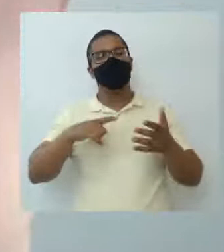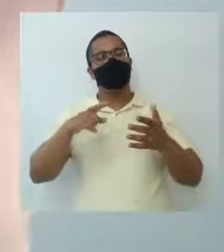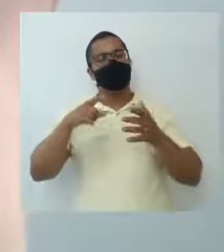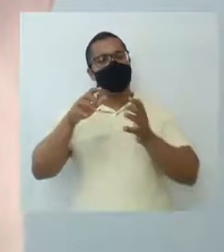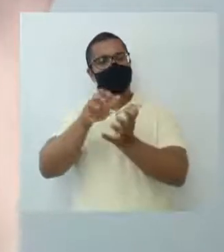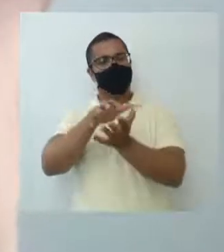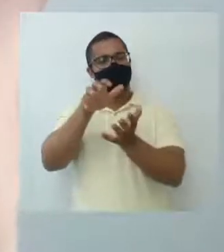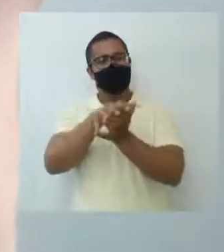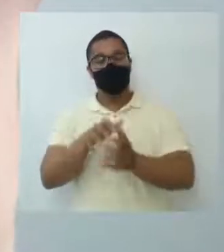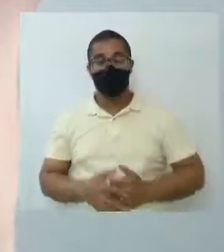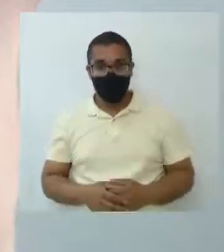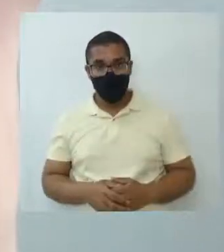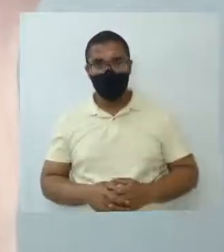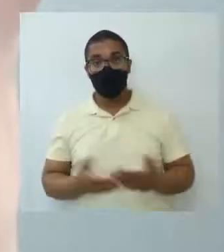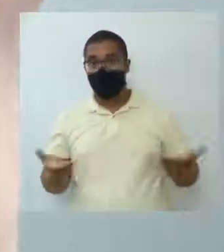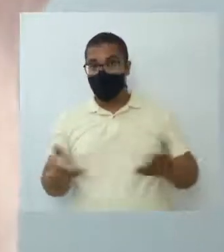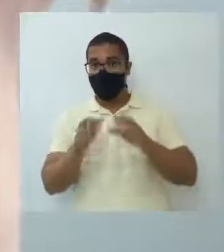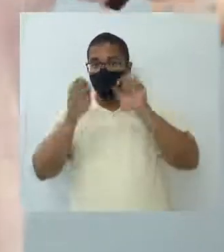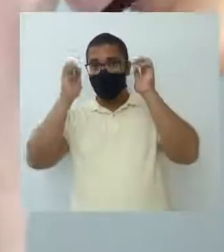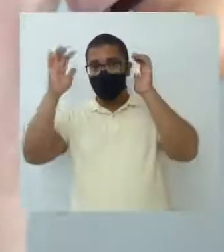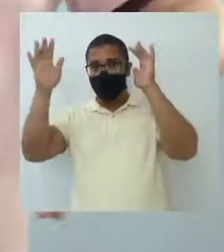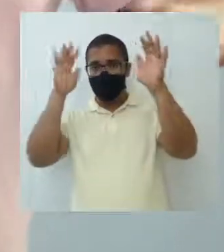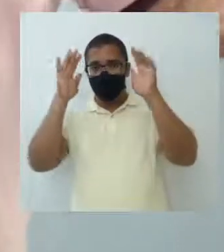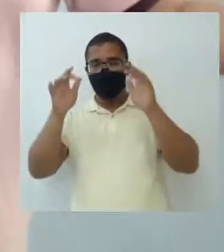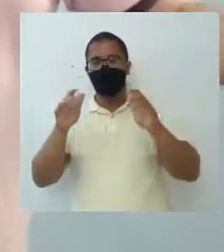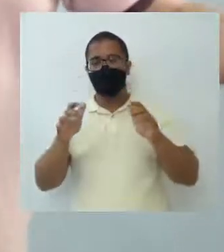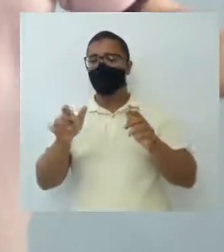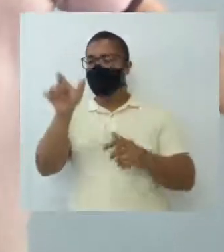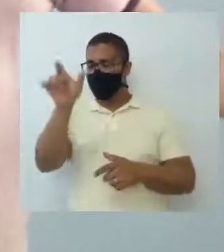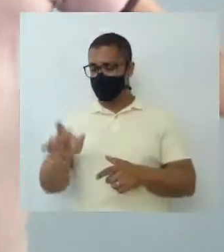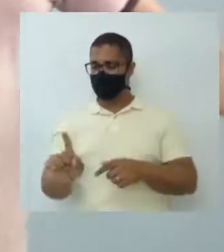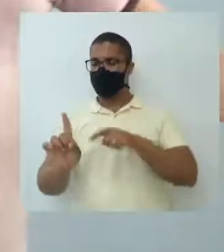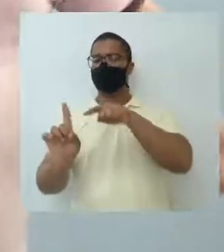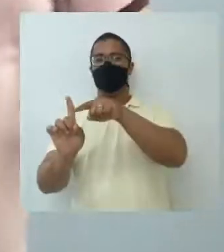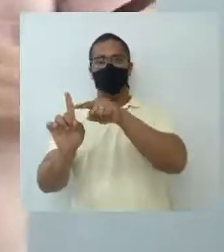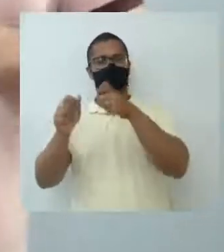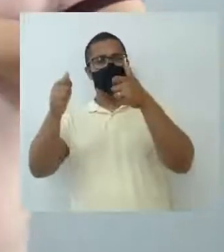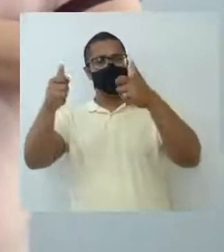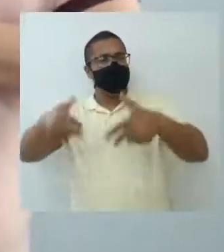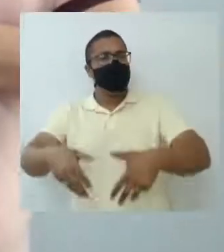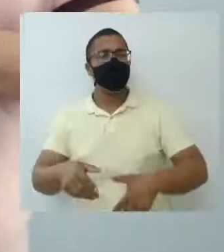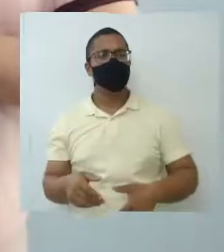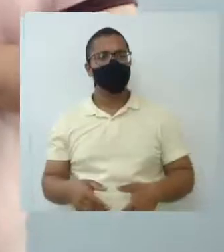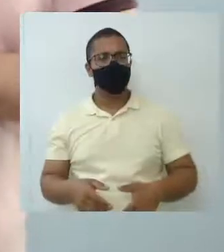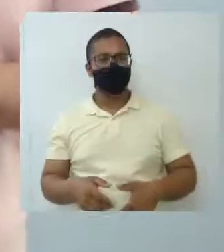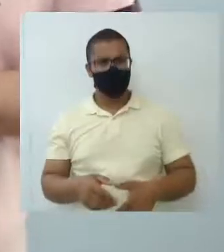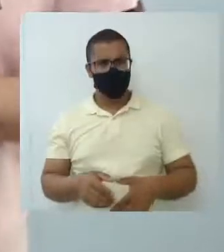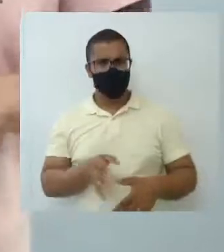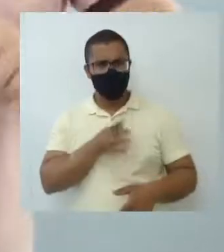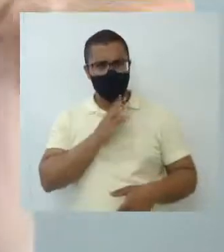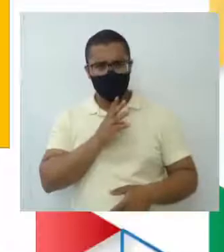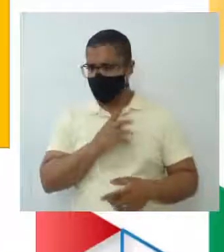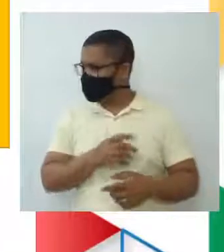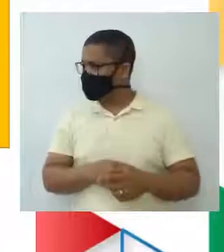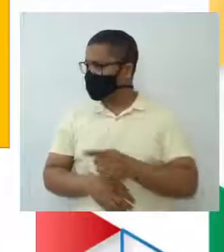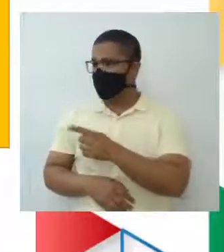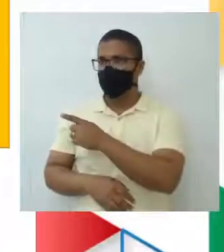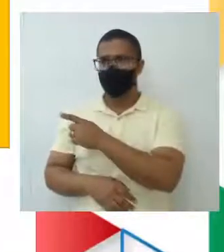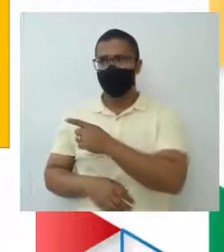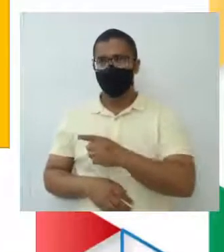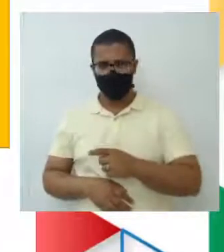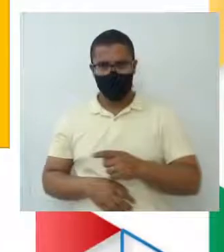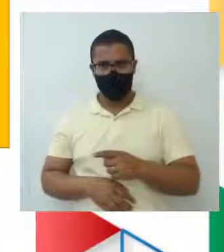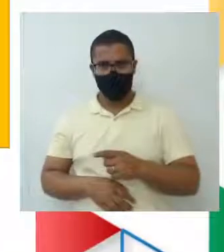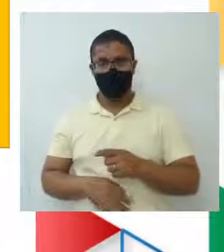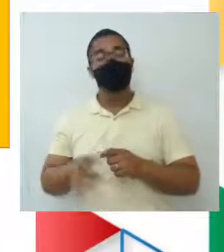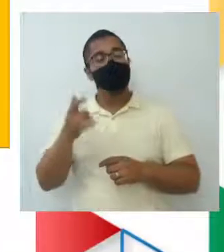trago para vocês uma reflexão do próprio Francisco de Assis. Quem nunca ouviu isso? Reflitam